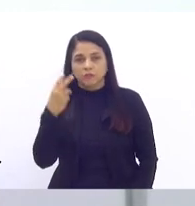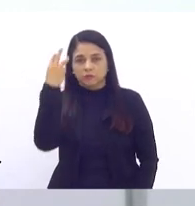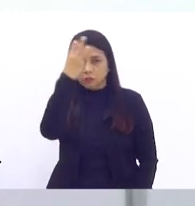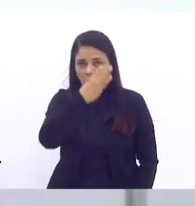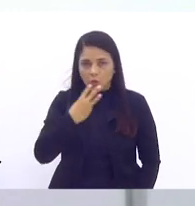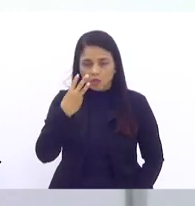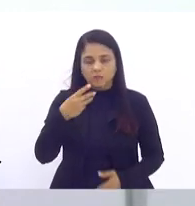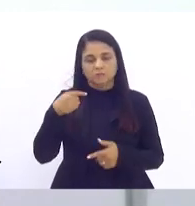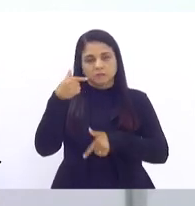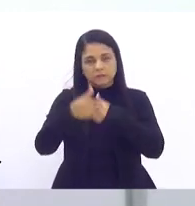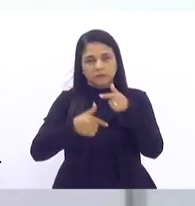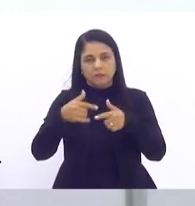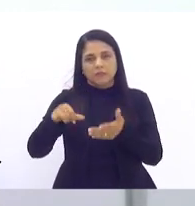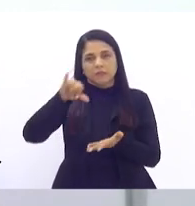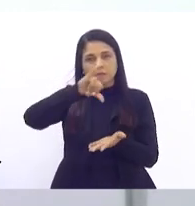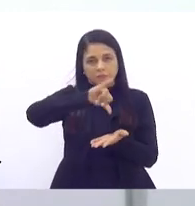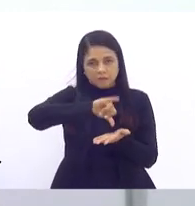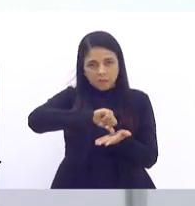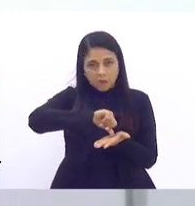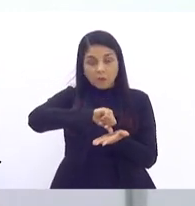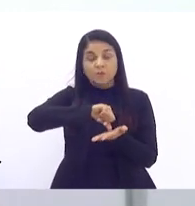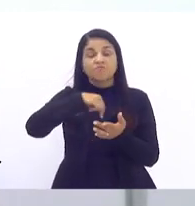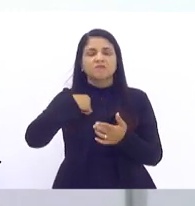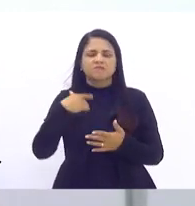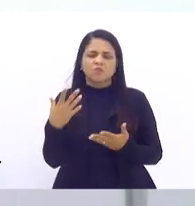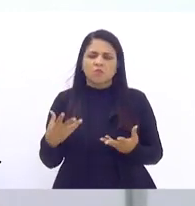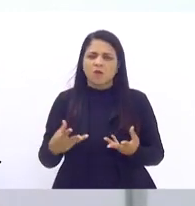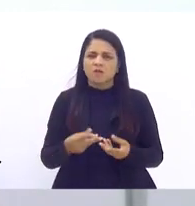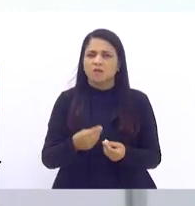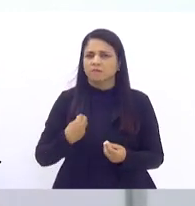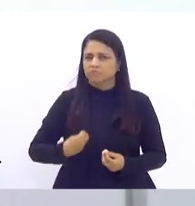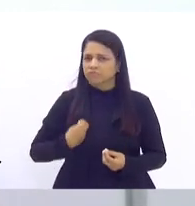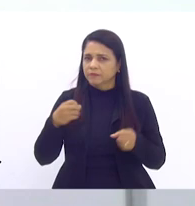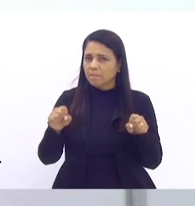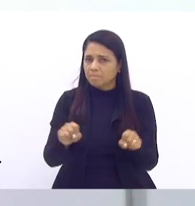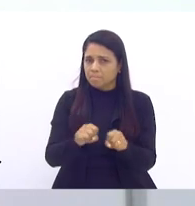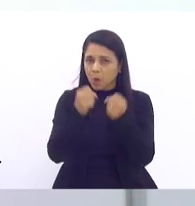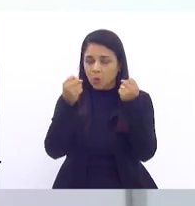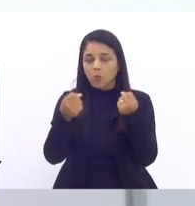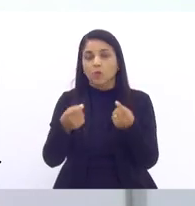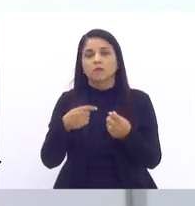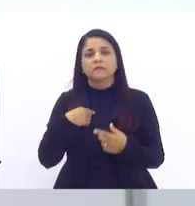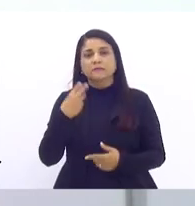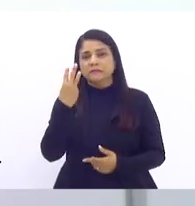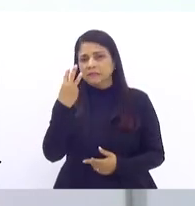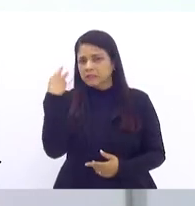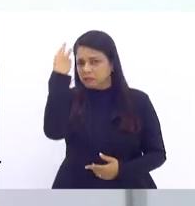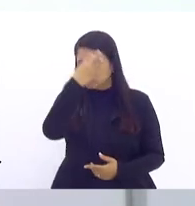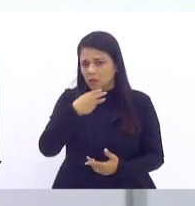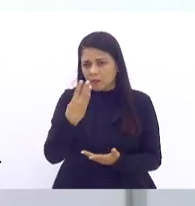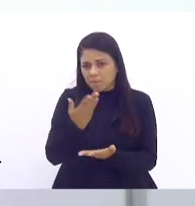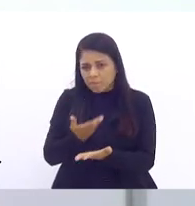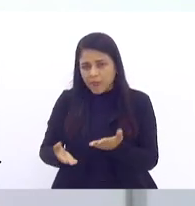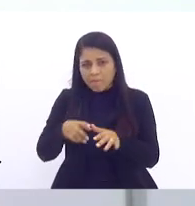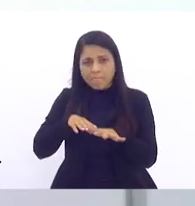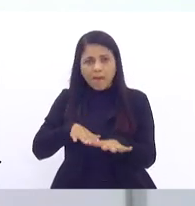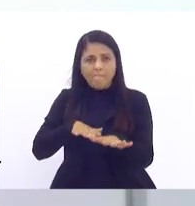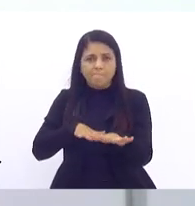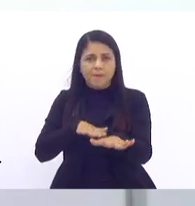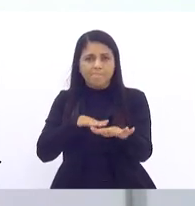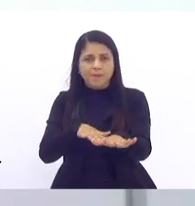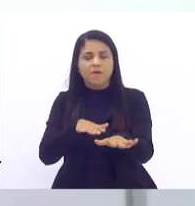que isso tem uma relação Direta com a qualidade de vida das pessoas que se a gente três horas que a gente perde no trânsito são um tempo